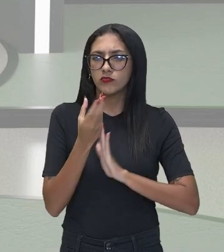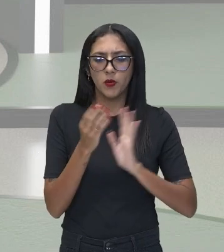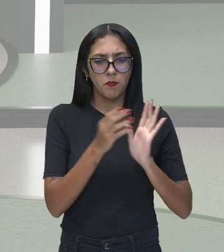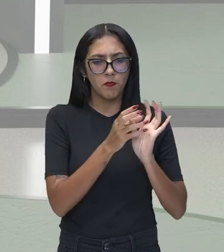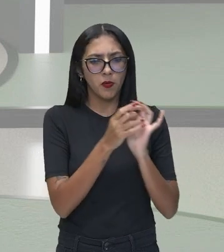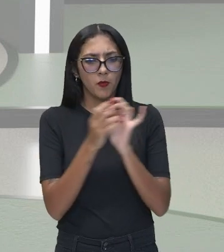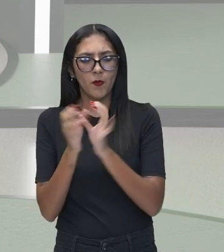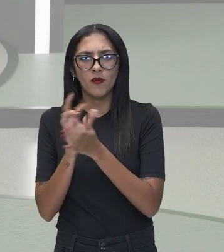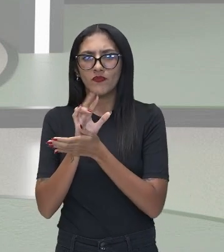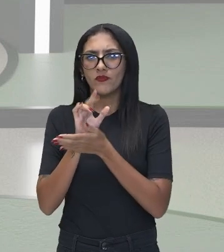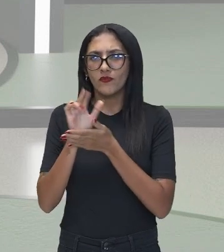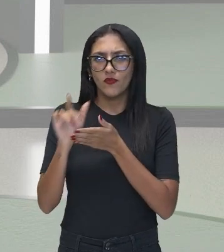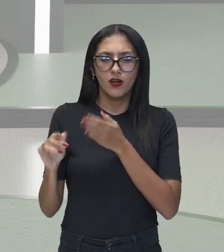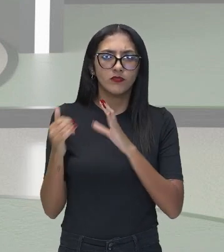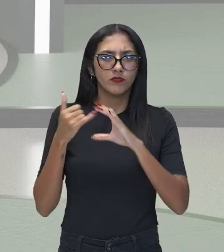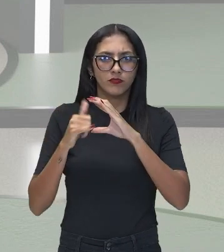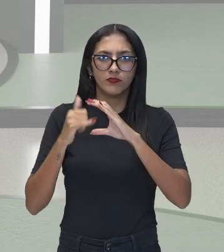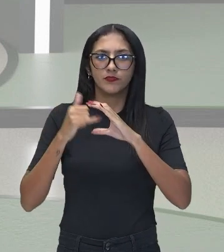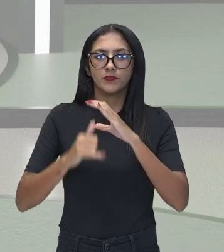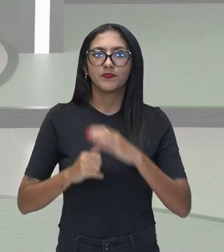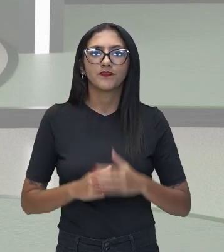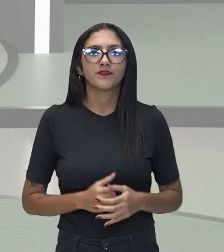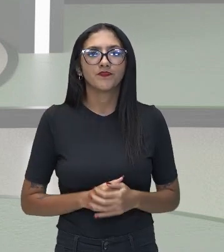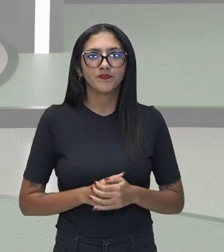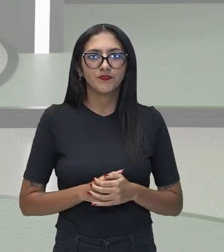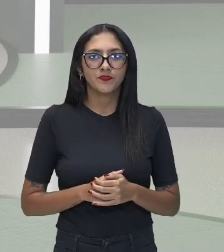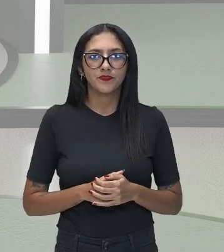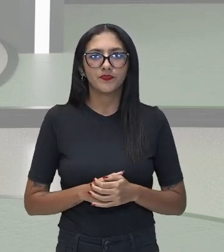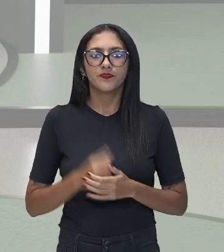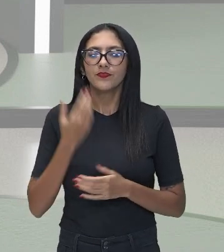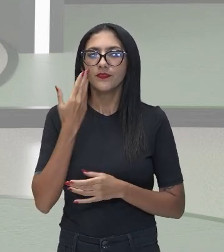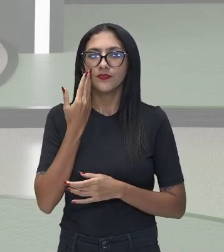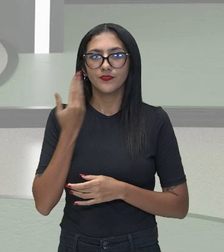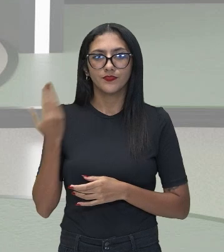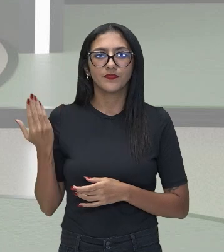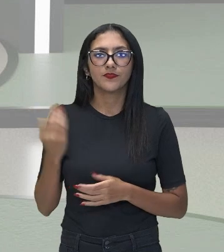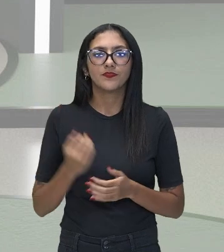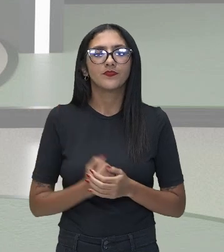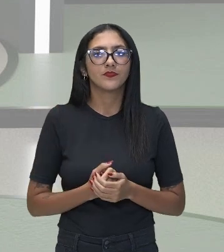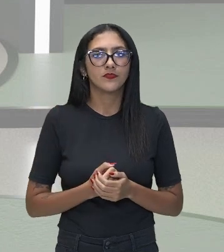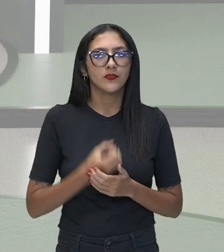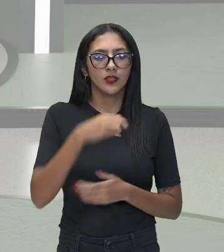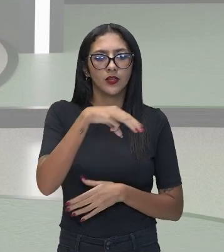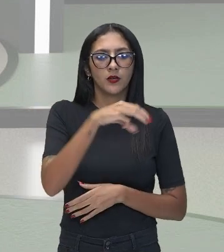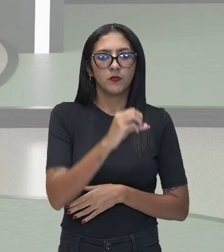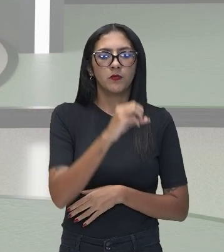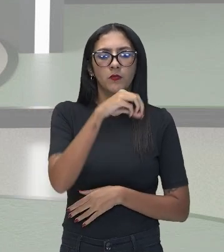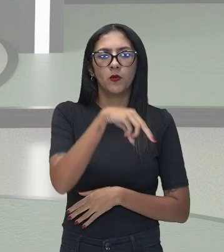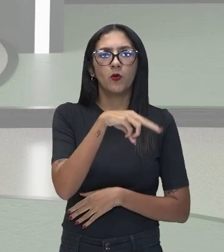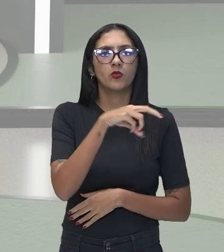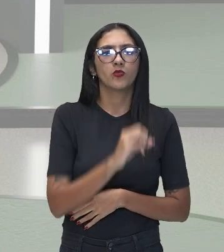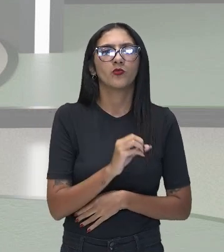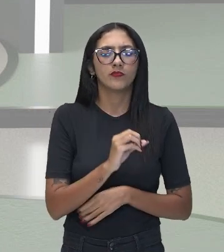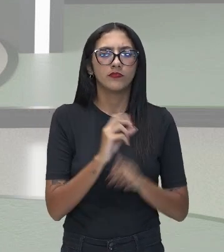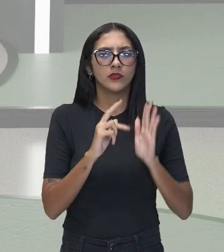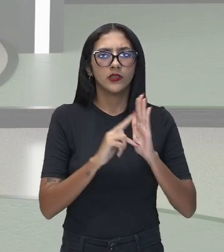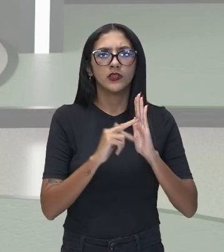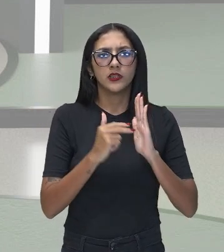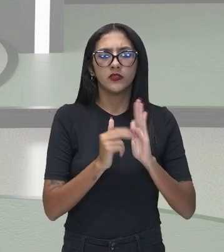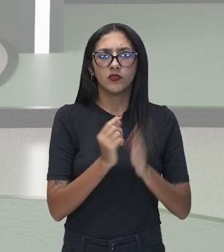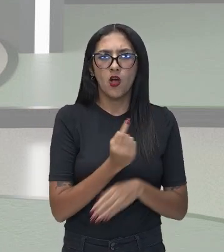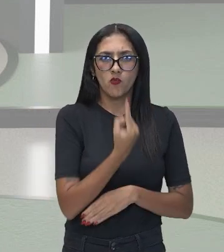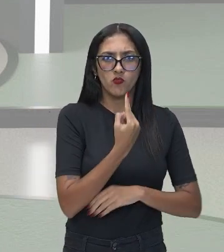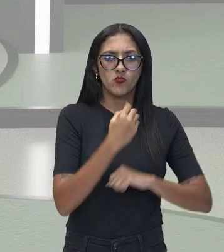de carboidratos. Aqui a classificação mais comum, monossacarídeos, ou seja, que só tem uma molécula,